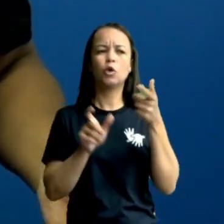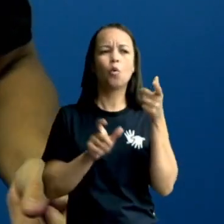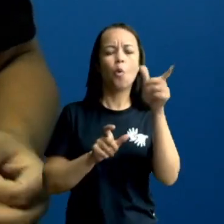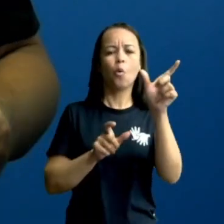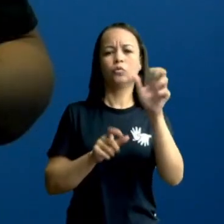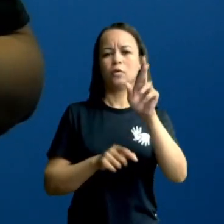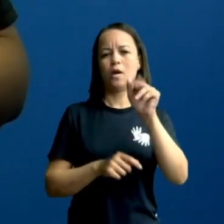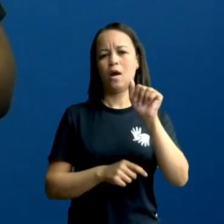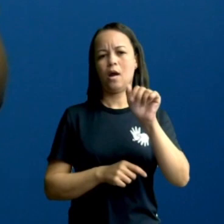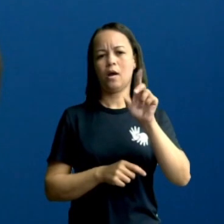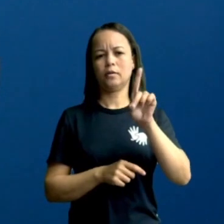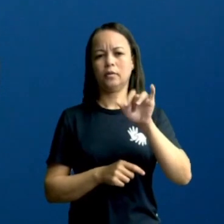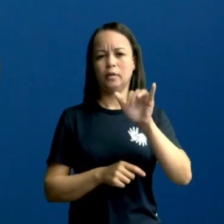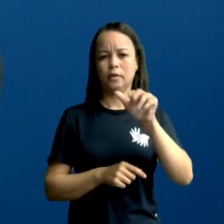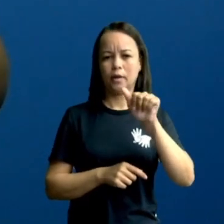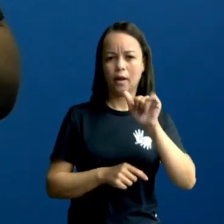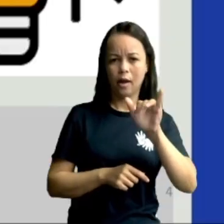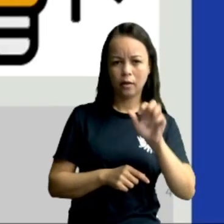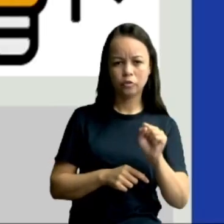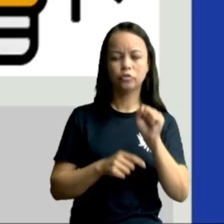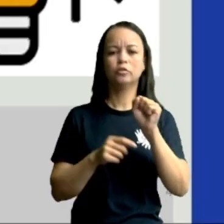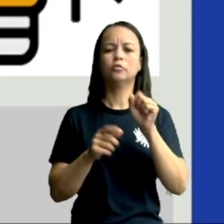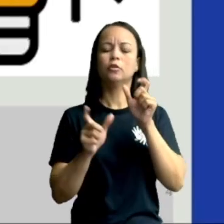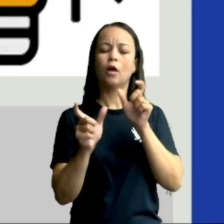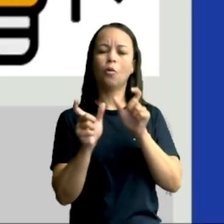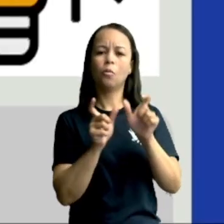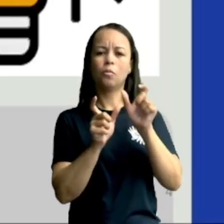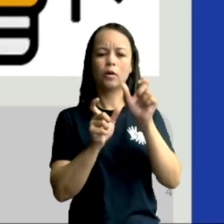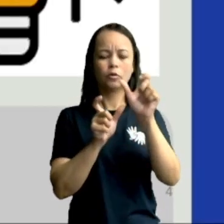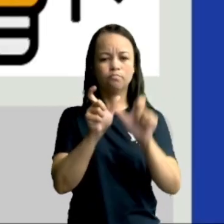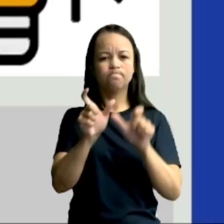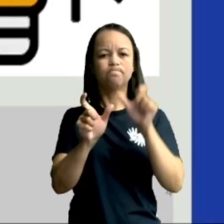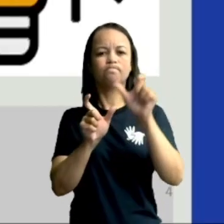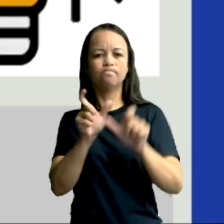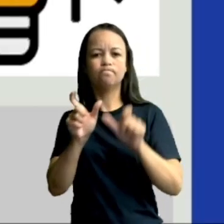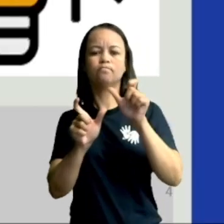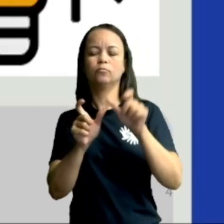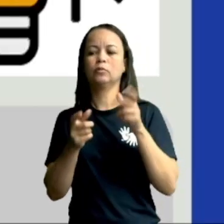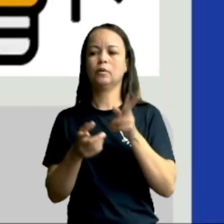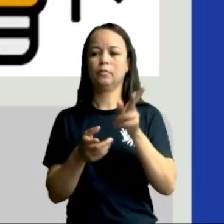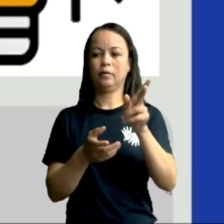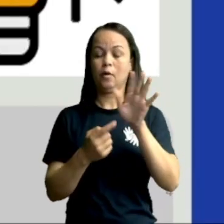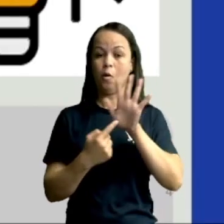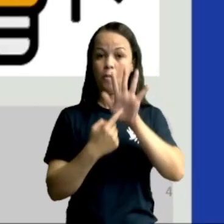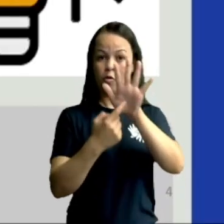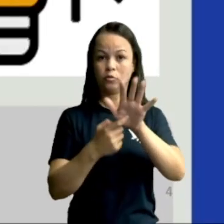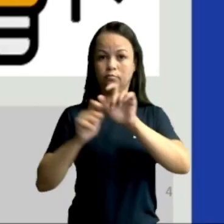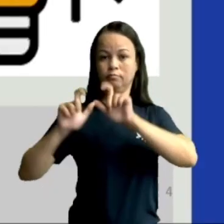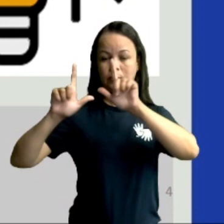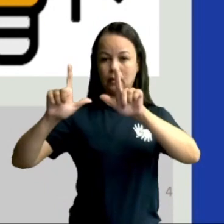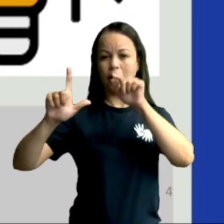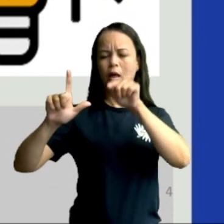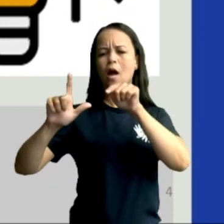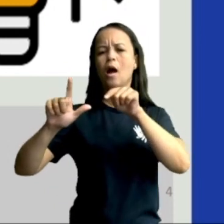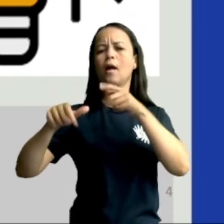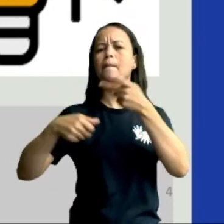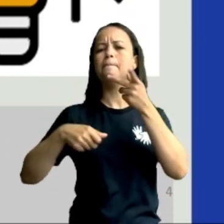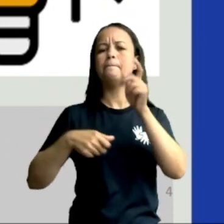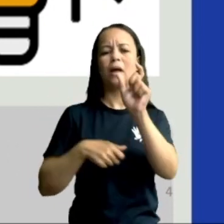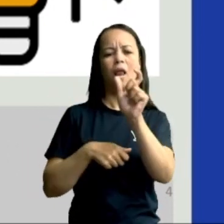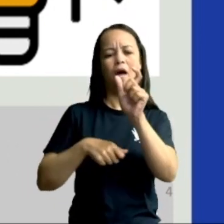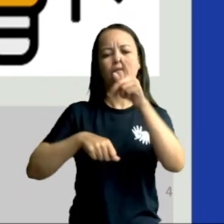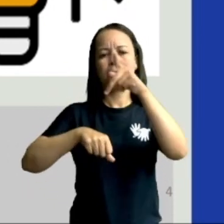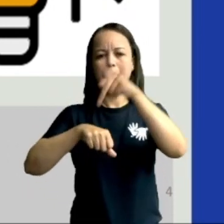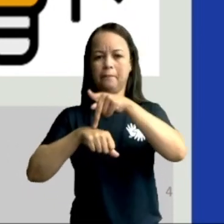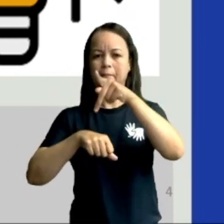radicais. Vou colocar na tela dois exemplos para vocês. O primeiro dele, a palavra pedra.